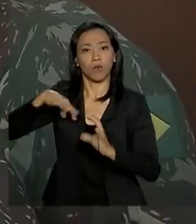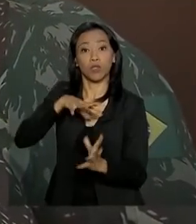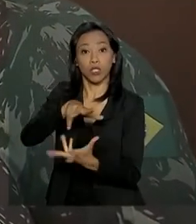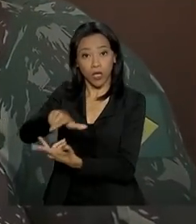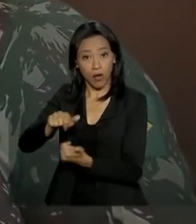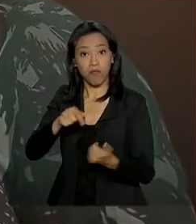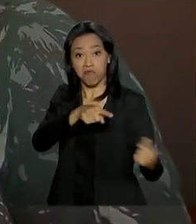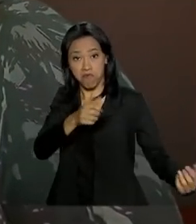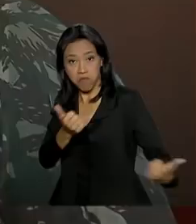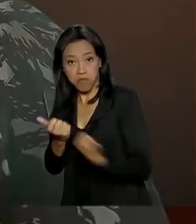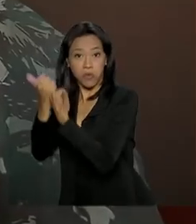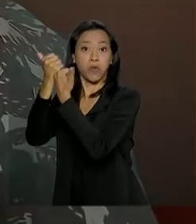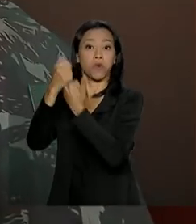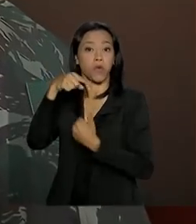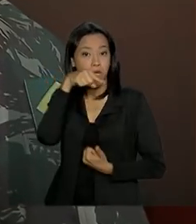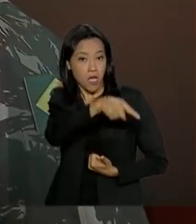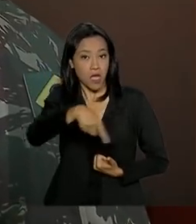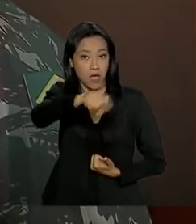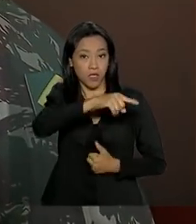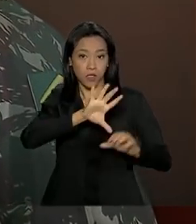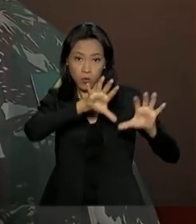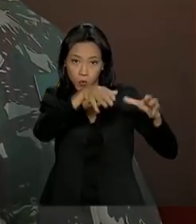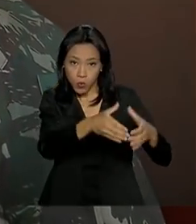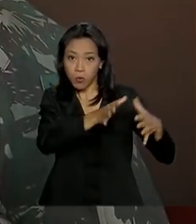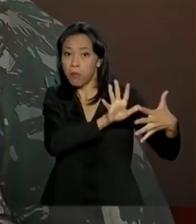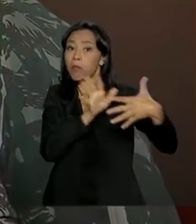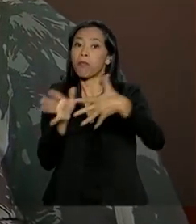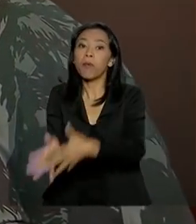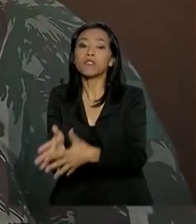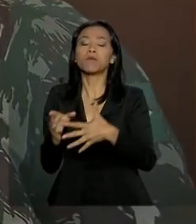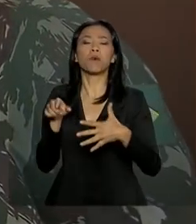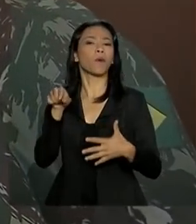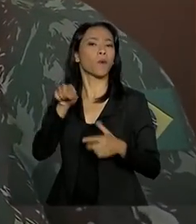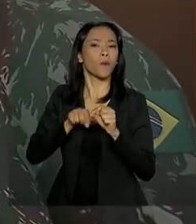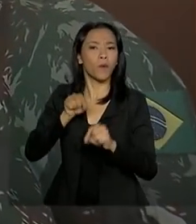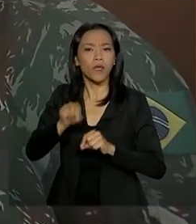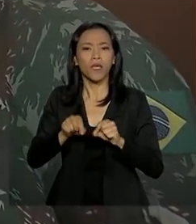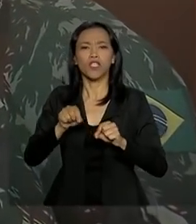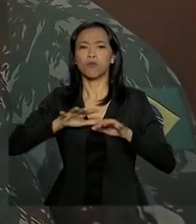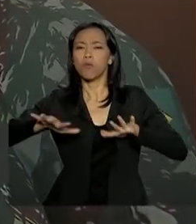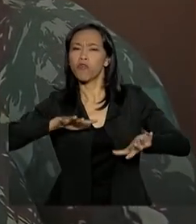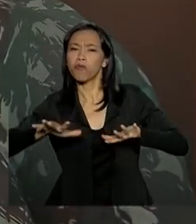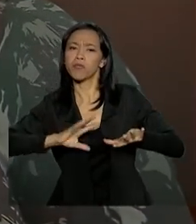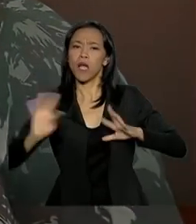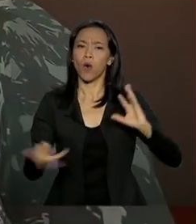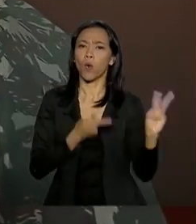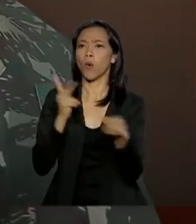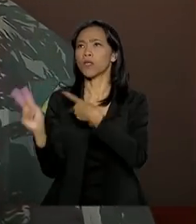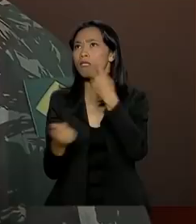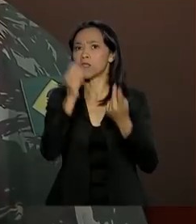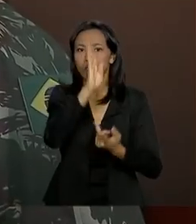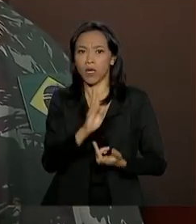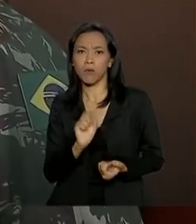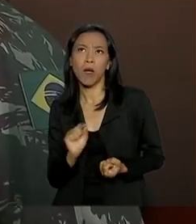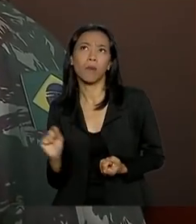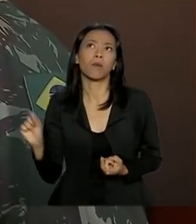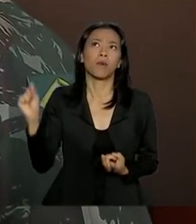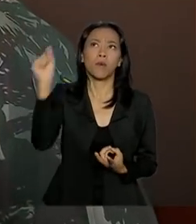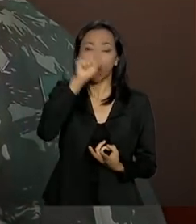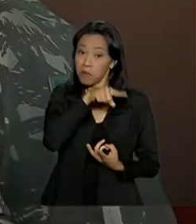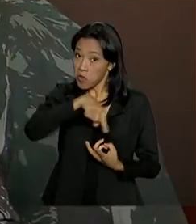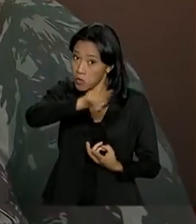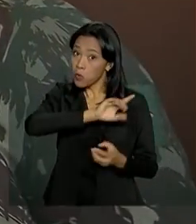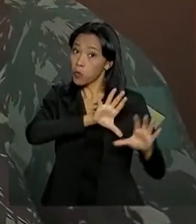O regimento participou dos movimentos de caráter nacional que ocorreram no Brasil.